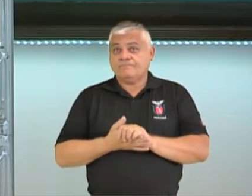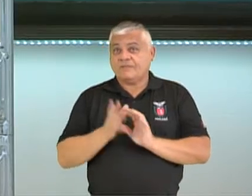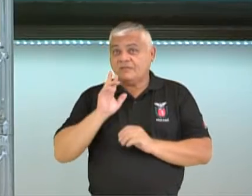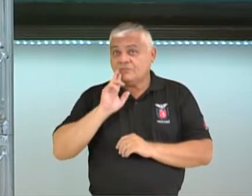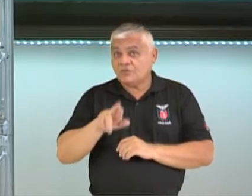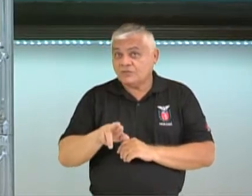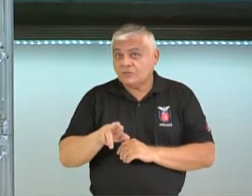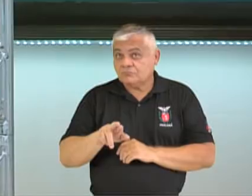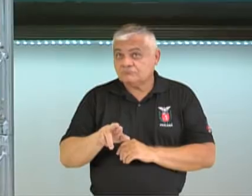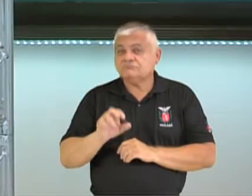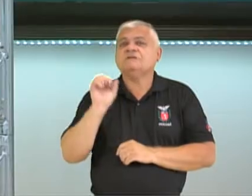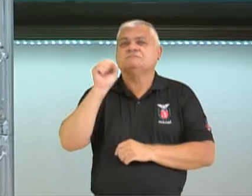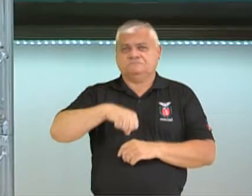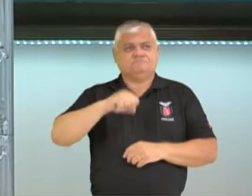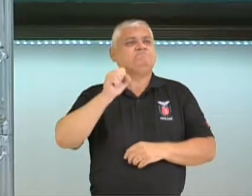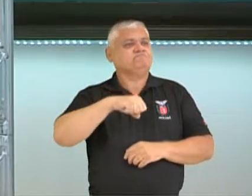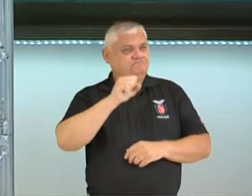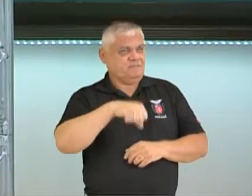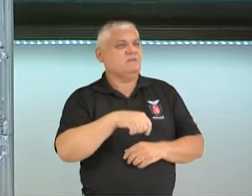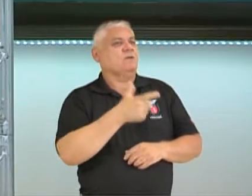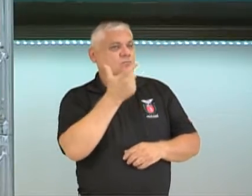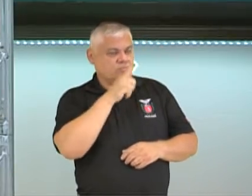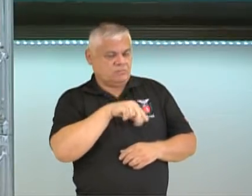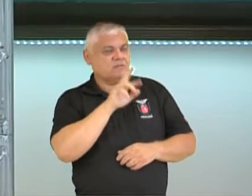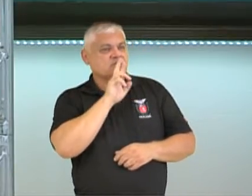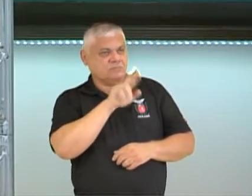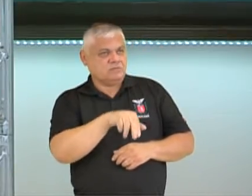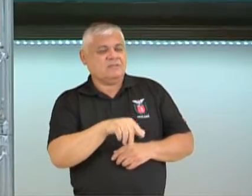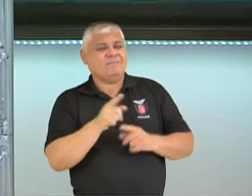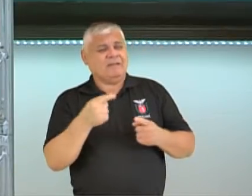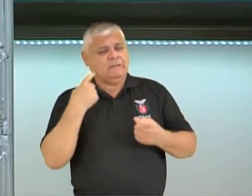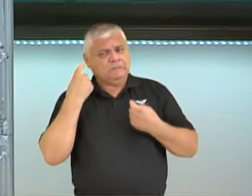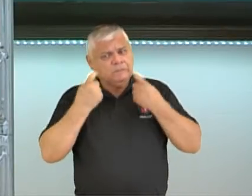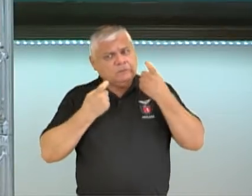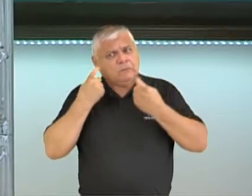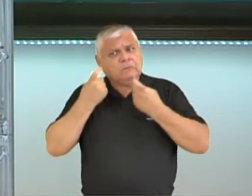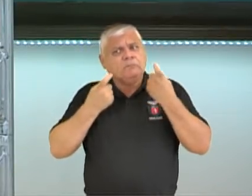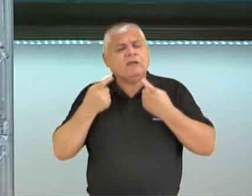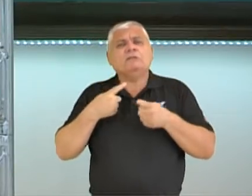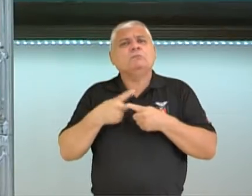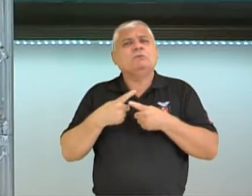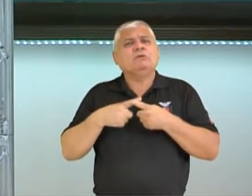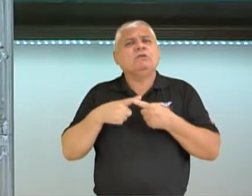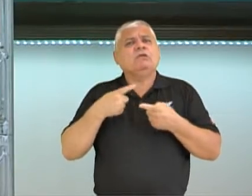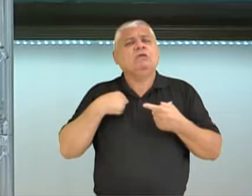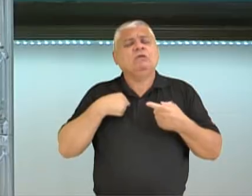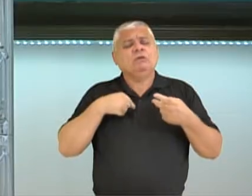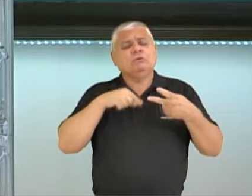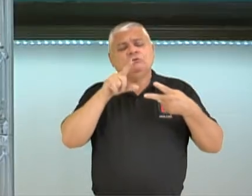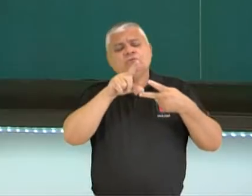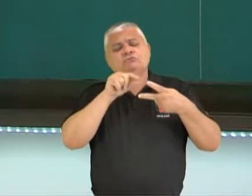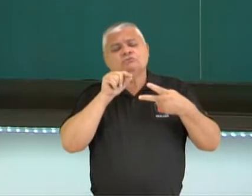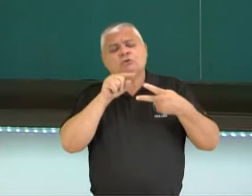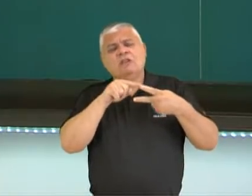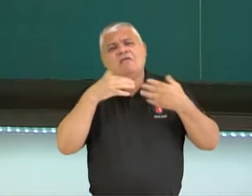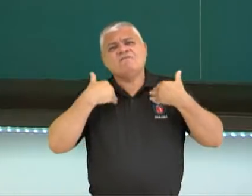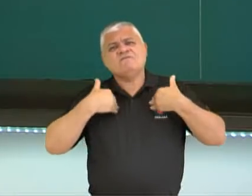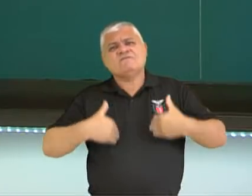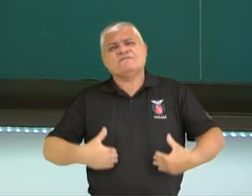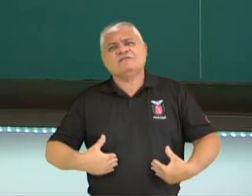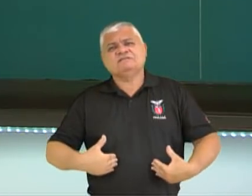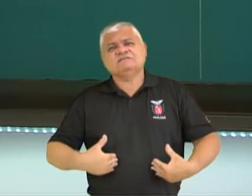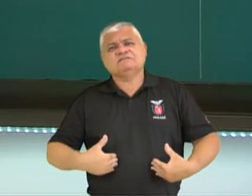Respondeu? Sim, professora, eu respondi, mas eu fiquei preocupado, porque eu marquei, professora, a característica